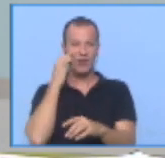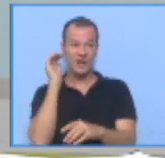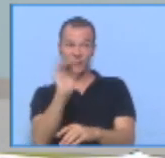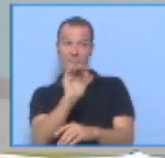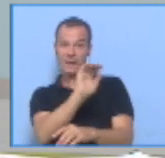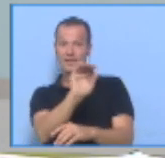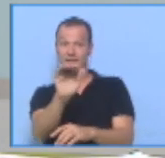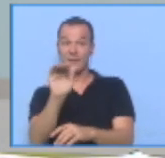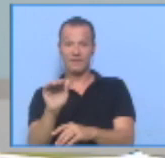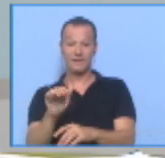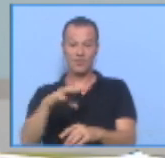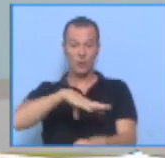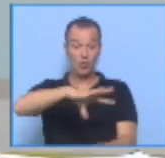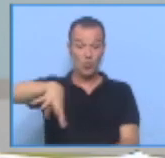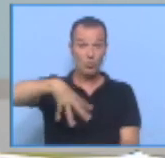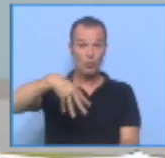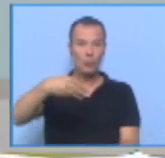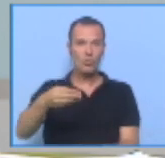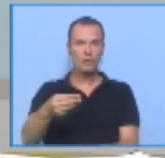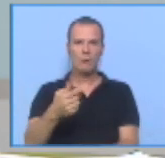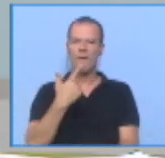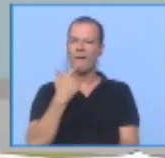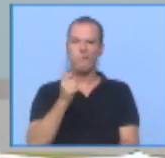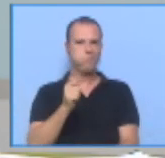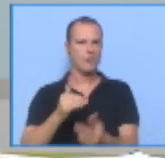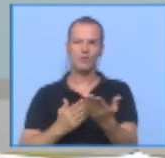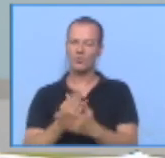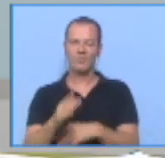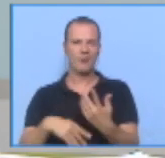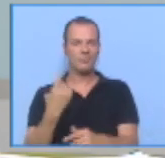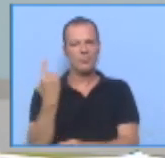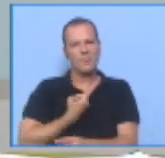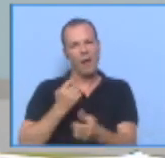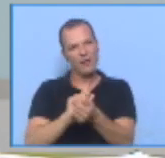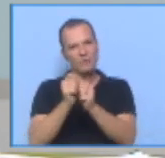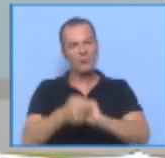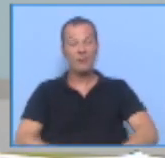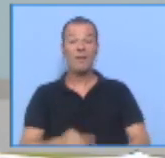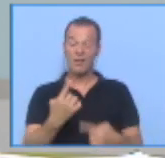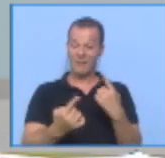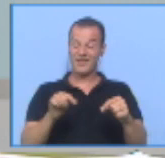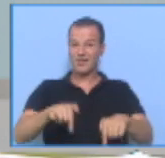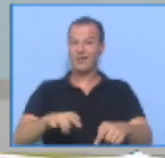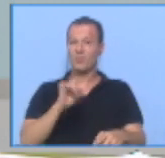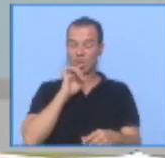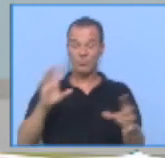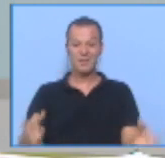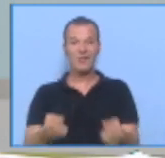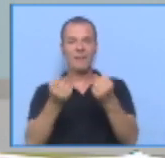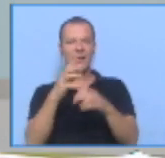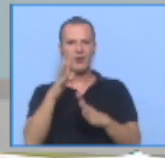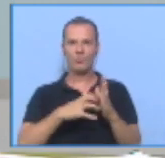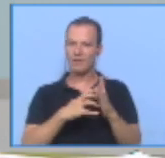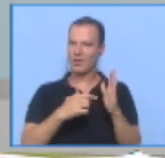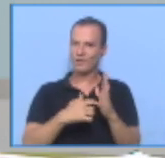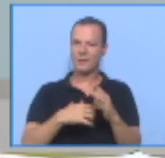não pode continuar assim. Temos que fazer transformações. Talvez aqui a gente possa recuperar neste texto a necessidade